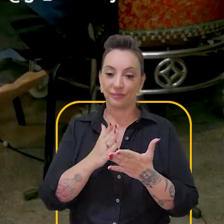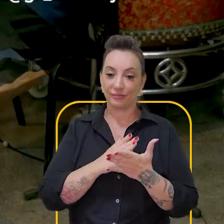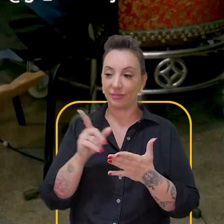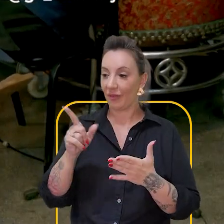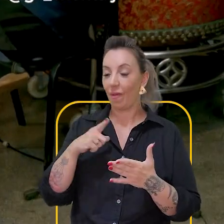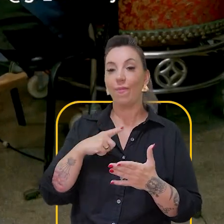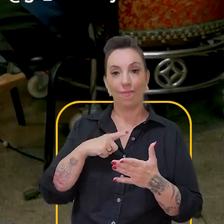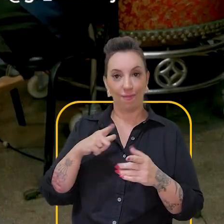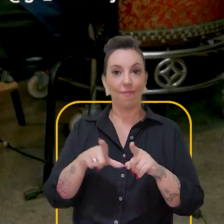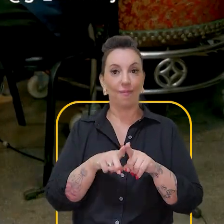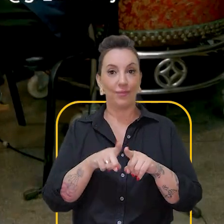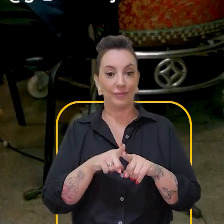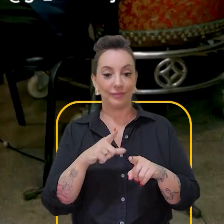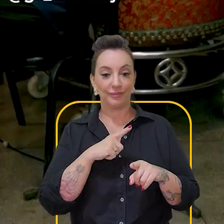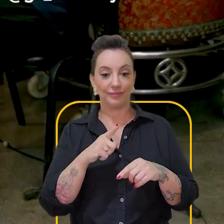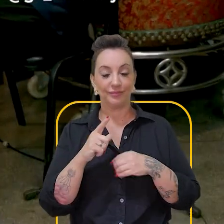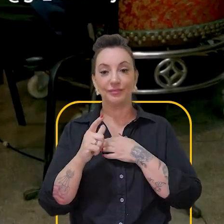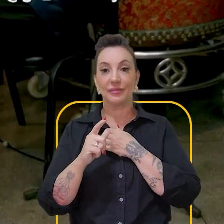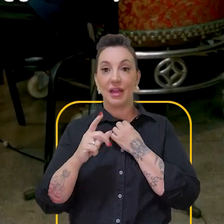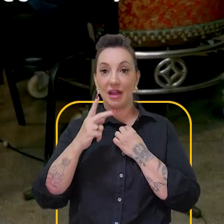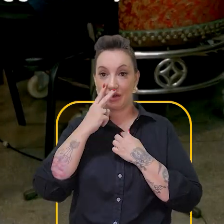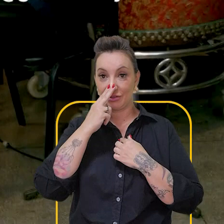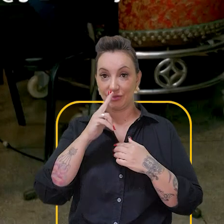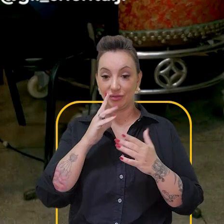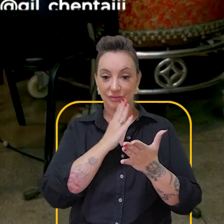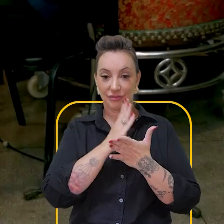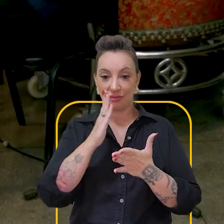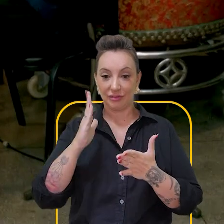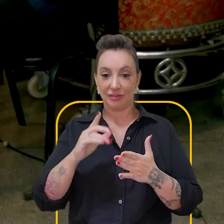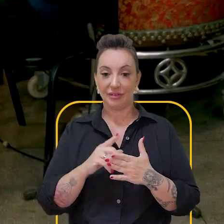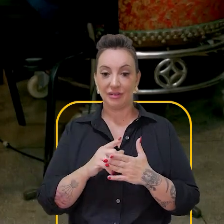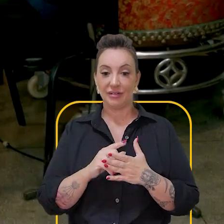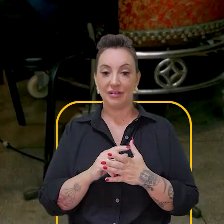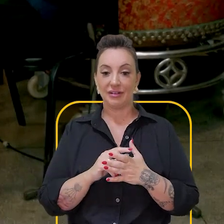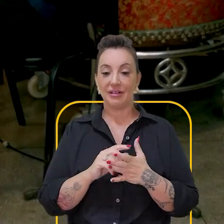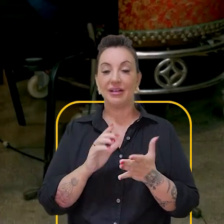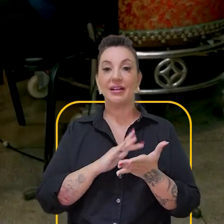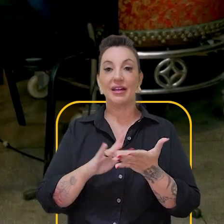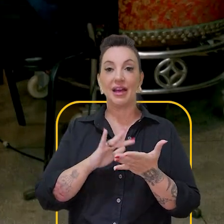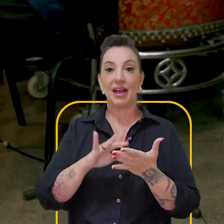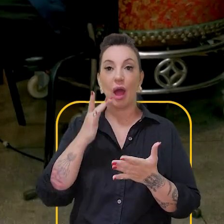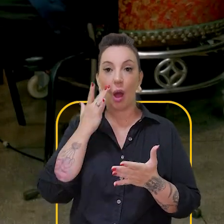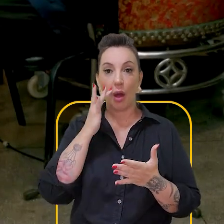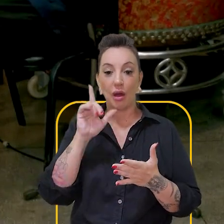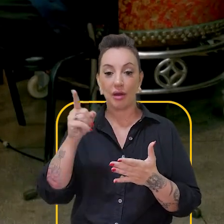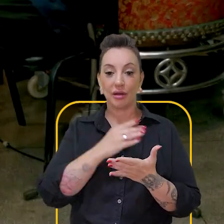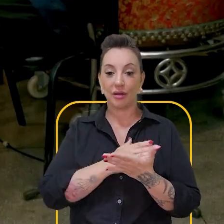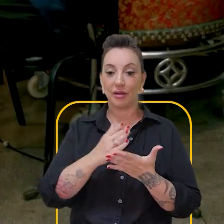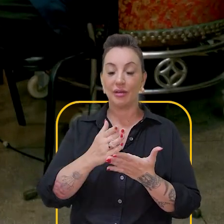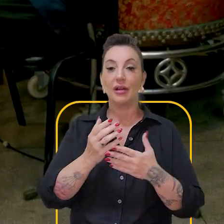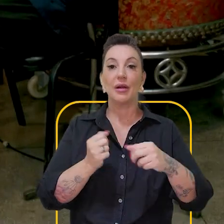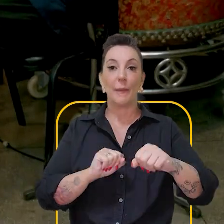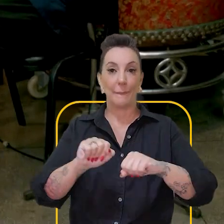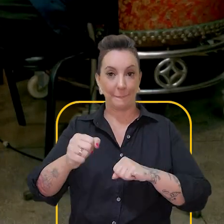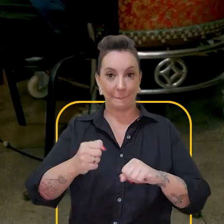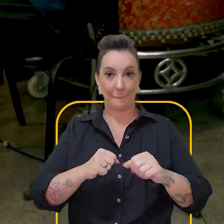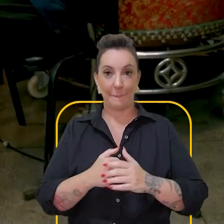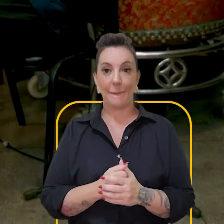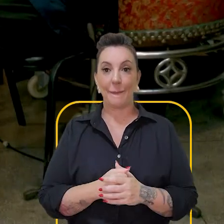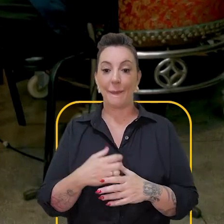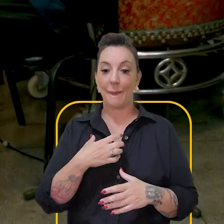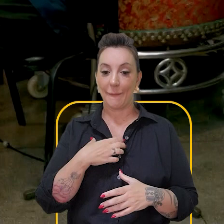tenho livros e o Márcio falou que deve ter também acho que todo mundo deve ter né ten os livros ali da de ouro e foi por ali que eu comecei a fazer com